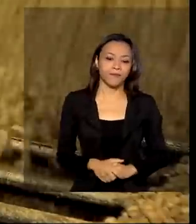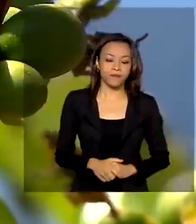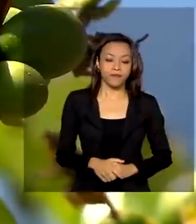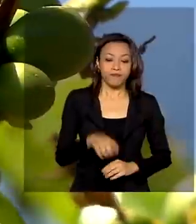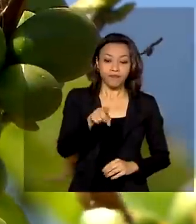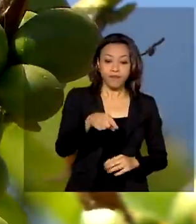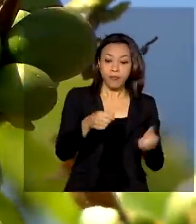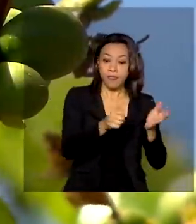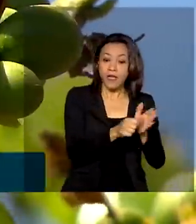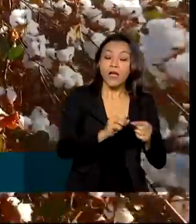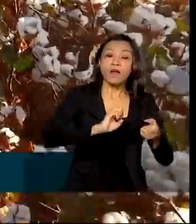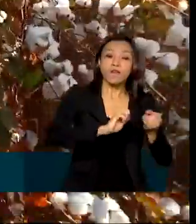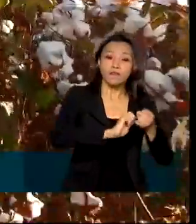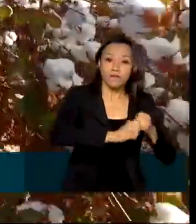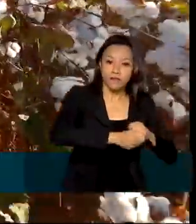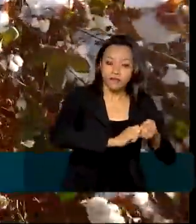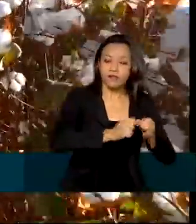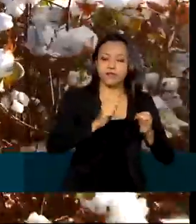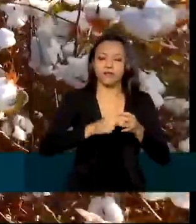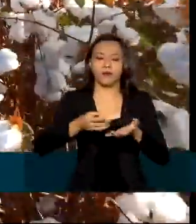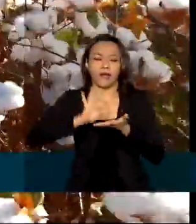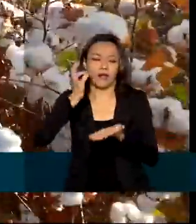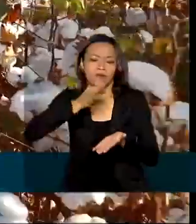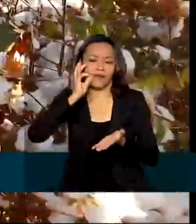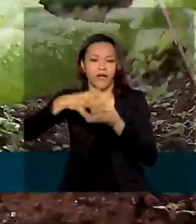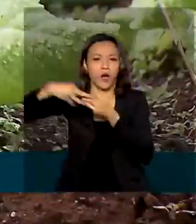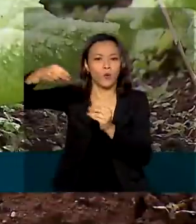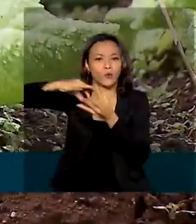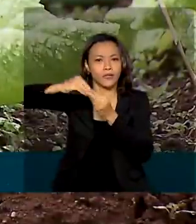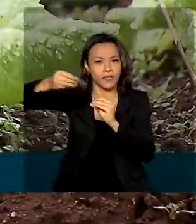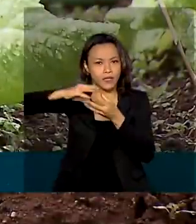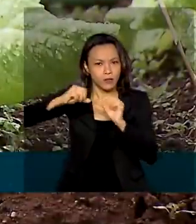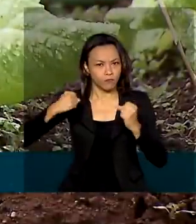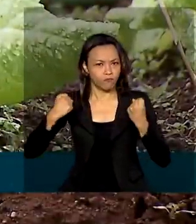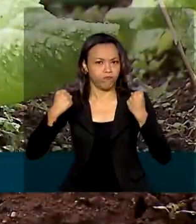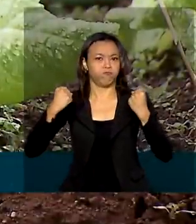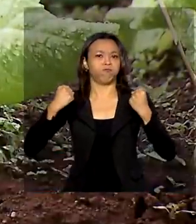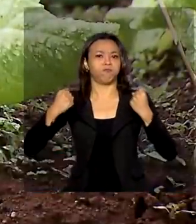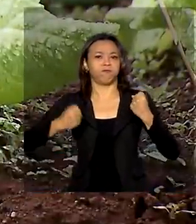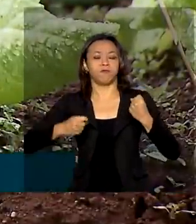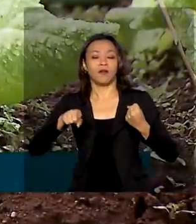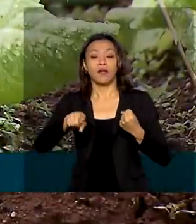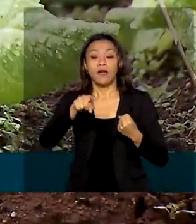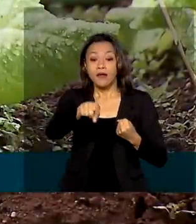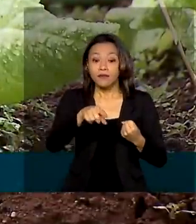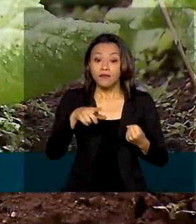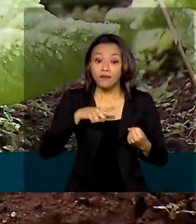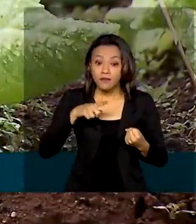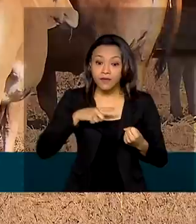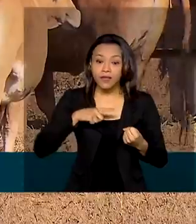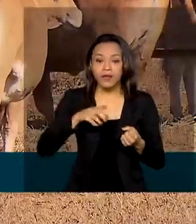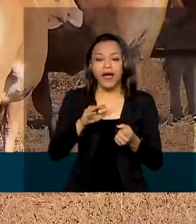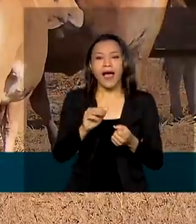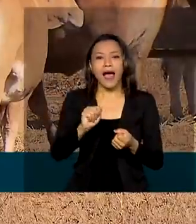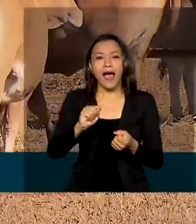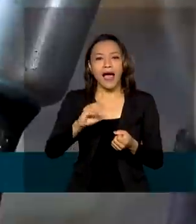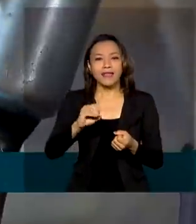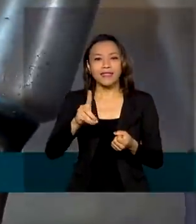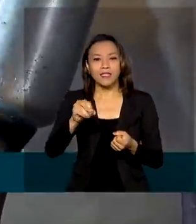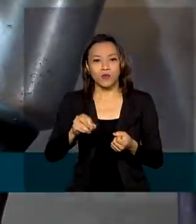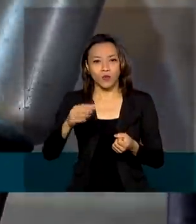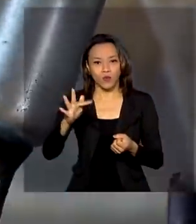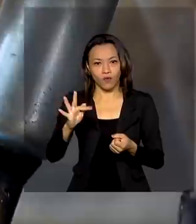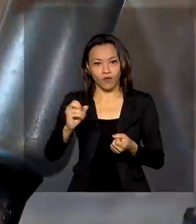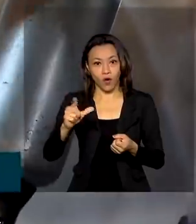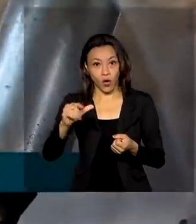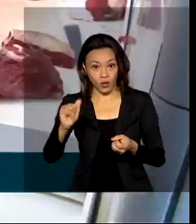o feijão café e algodão resistentes a pragas alface com teor mais alto de ácido fólico gado